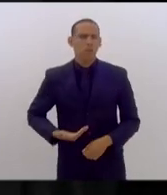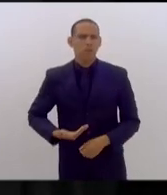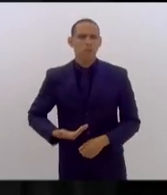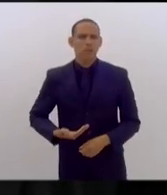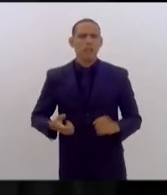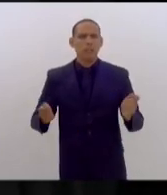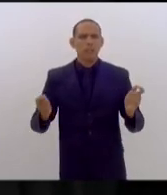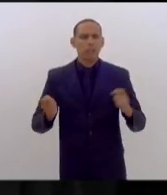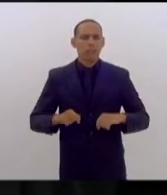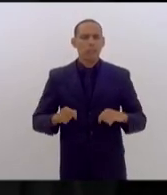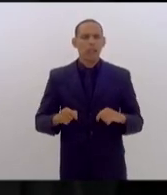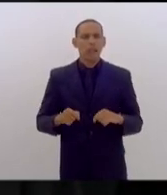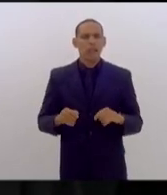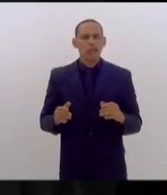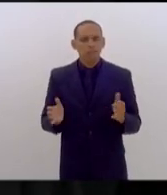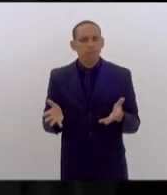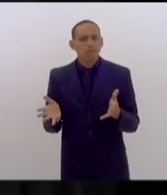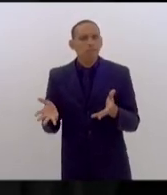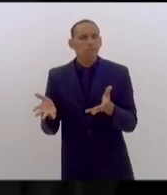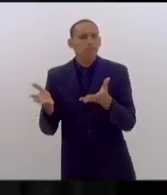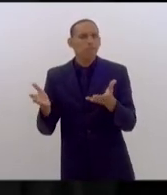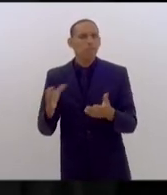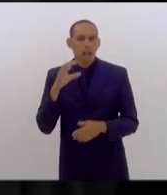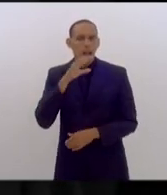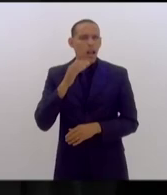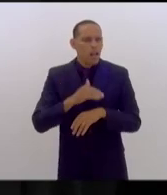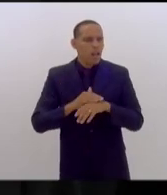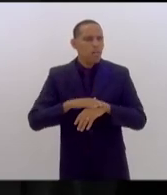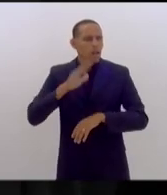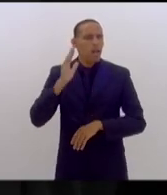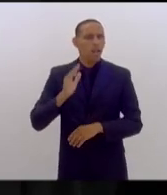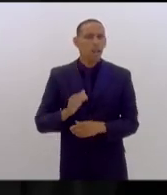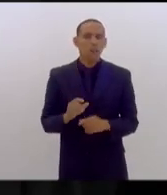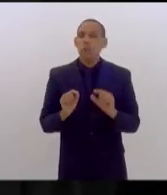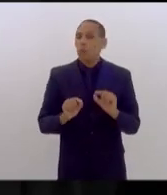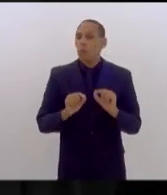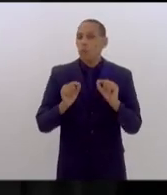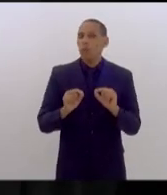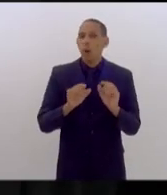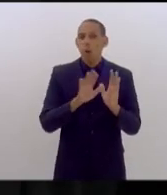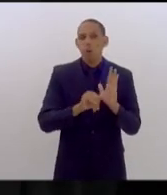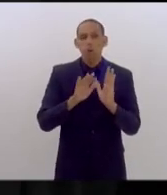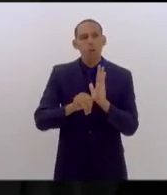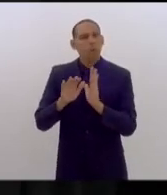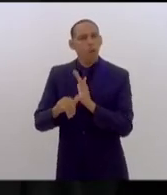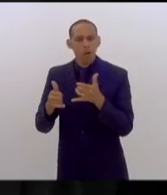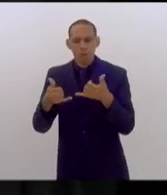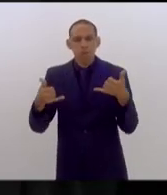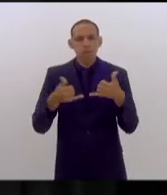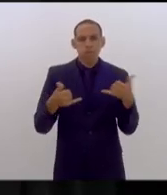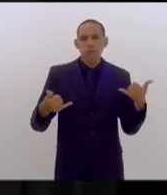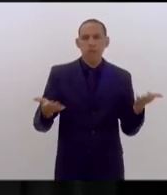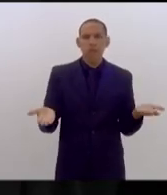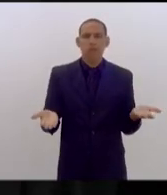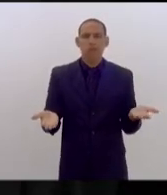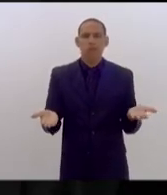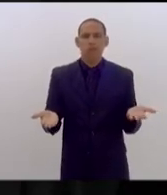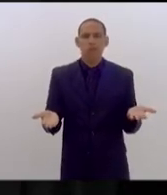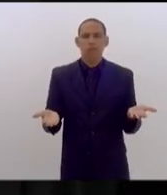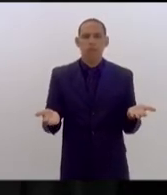se tornou um pouco mais eficiente na questão dos roubos de fios e cabos